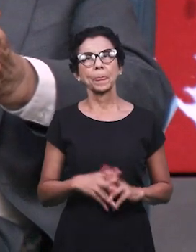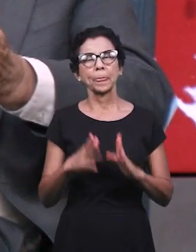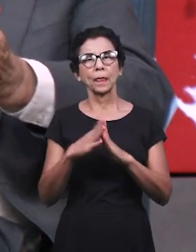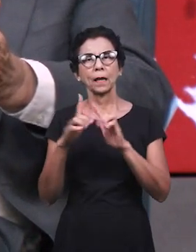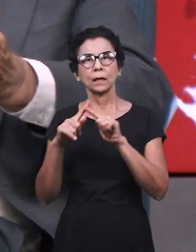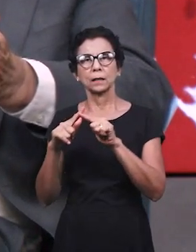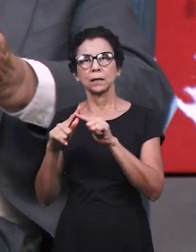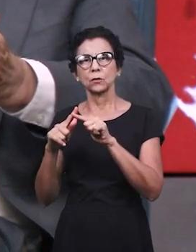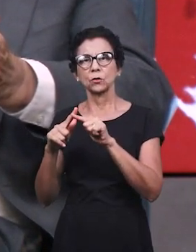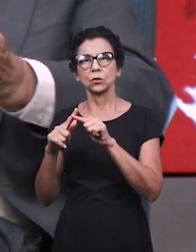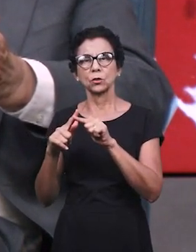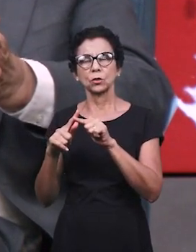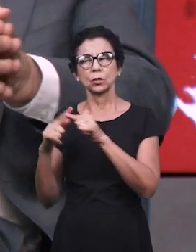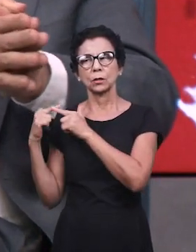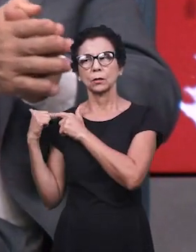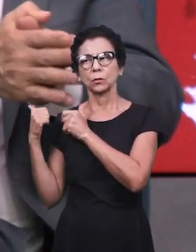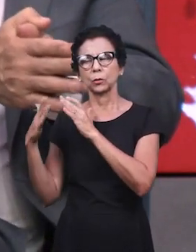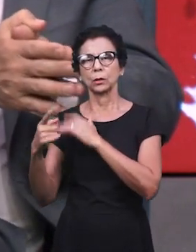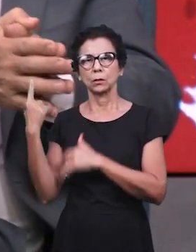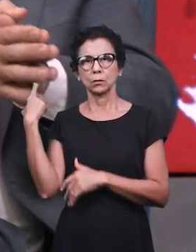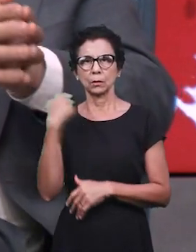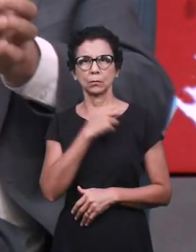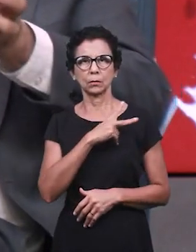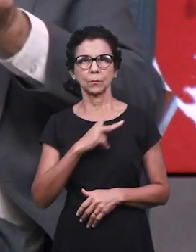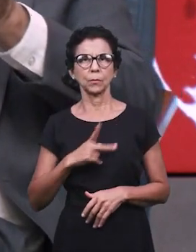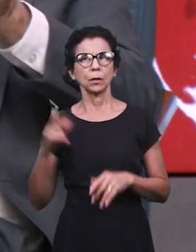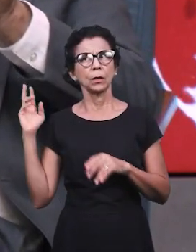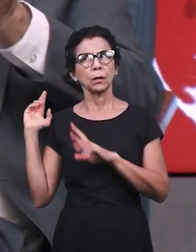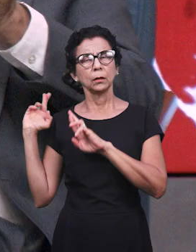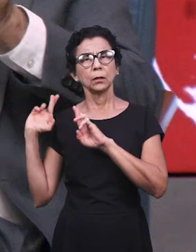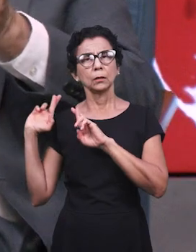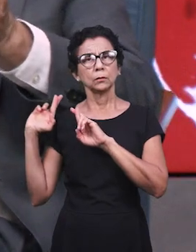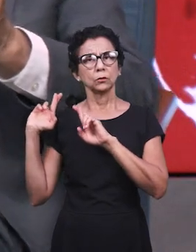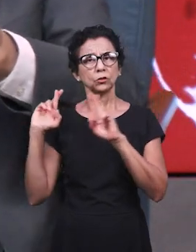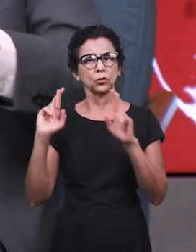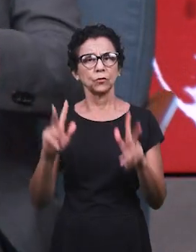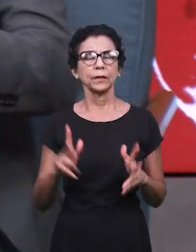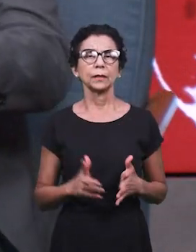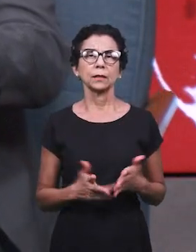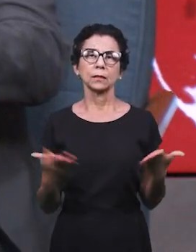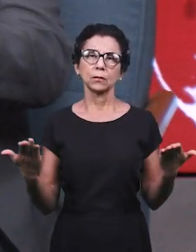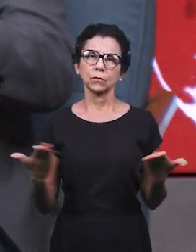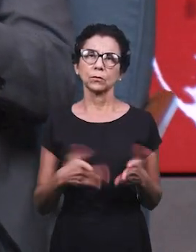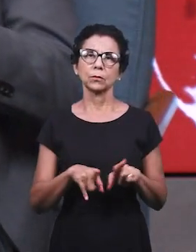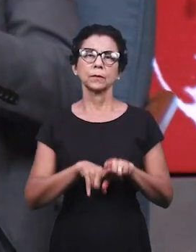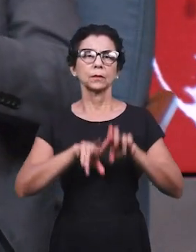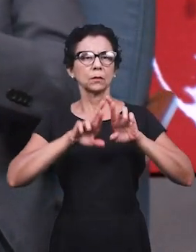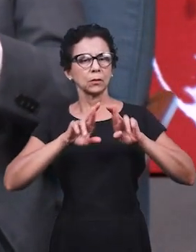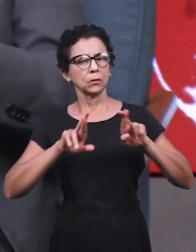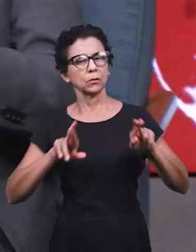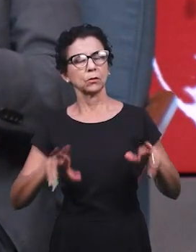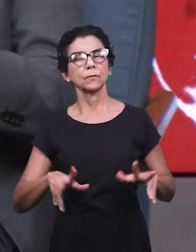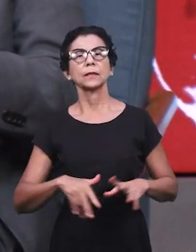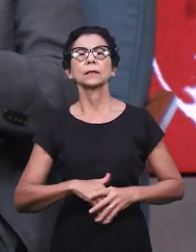igreja primitiva eram diferentes, como são hoje nos nossos dias. Mas o que é importante nisso?